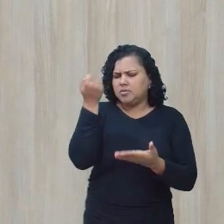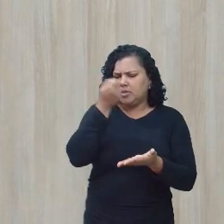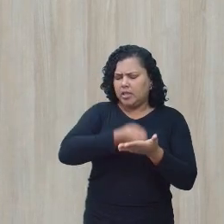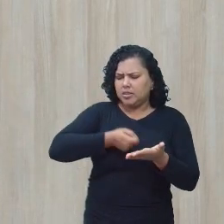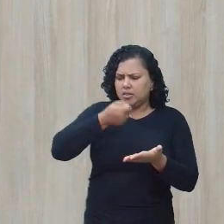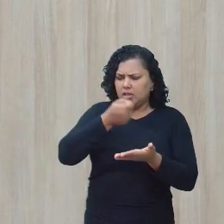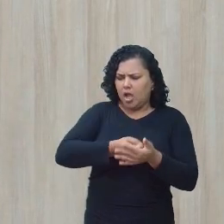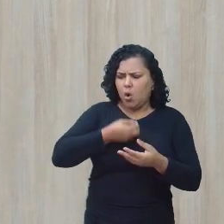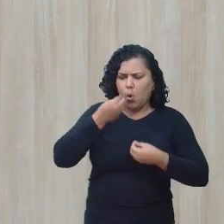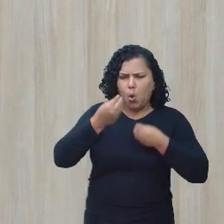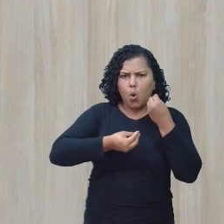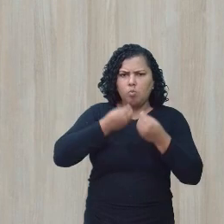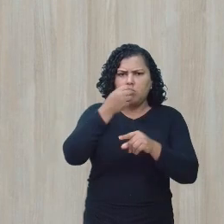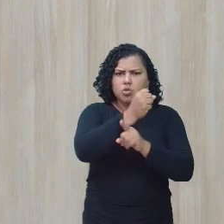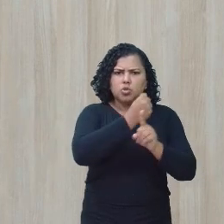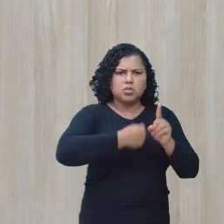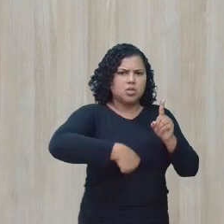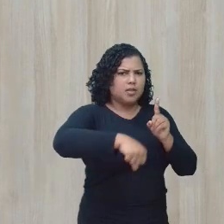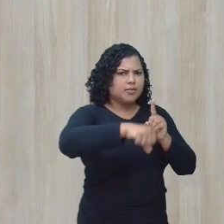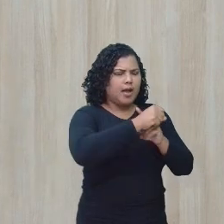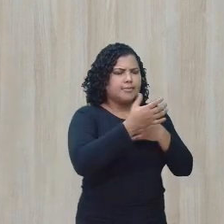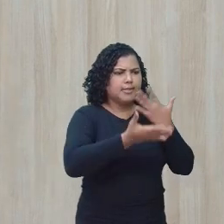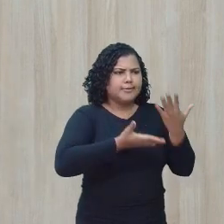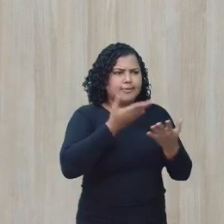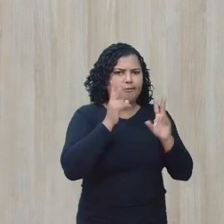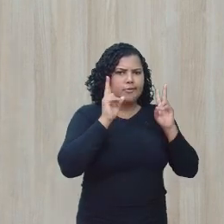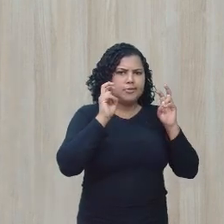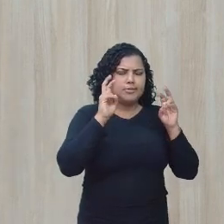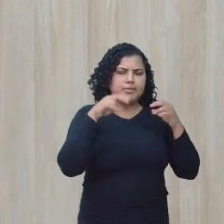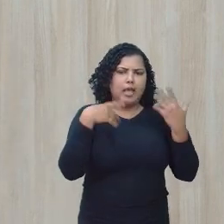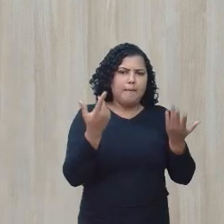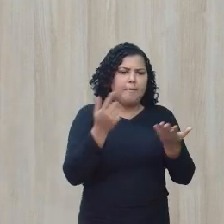cada sociedade, né, lidava com